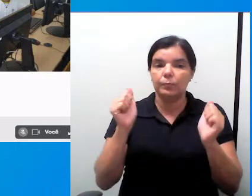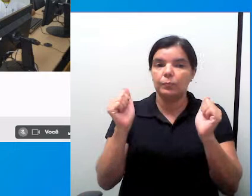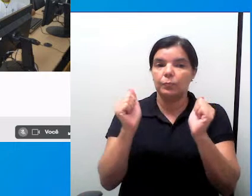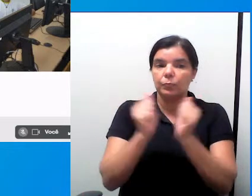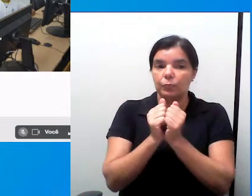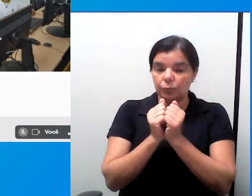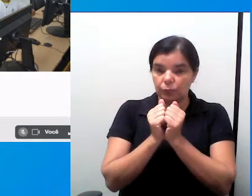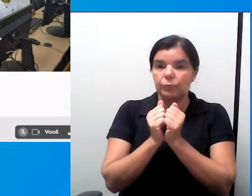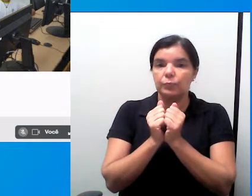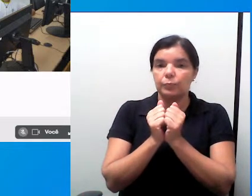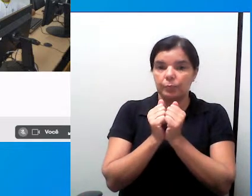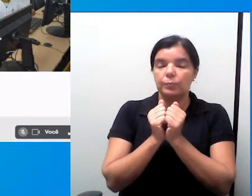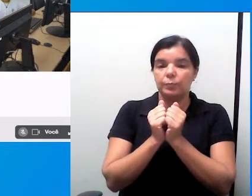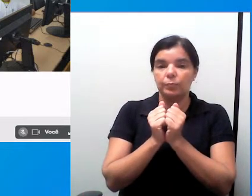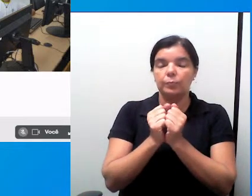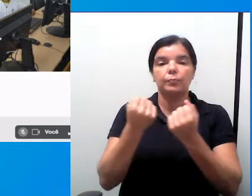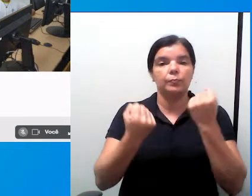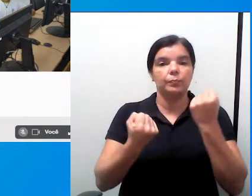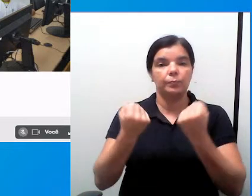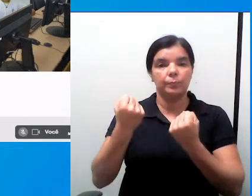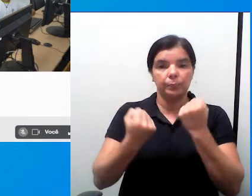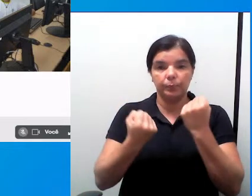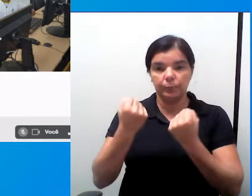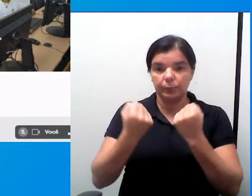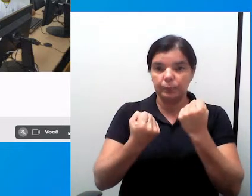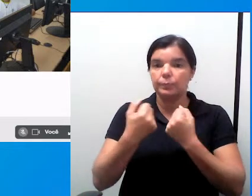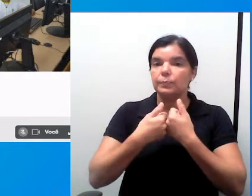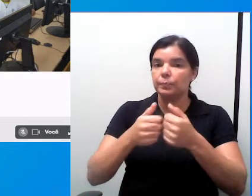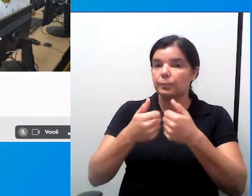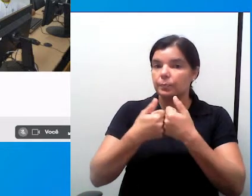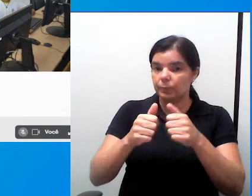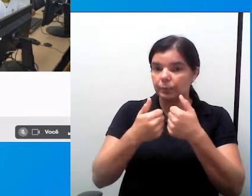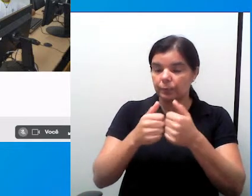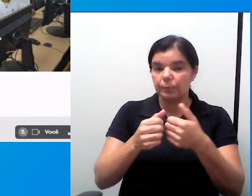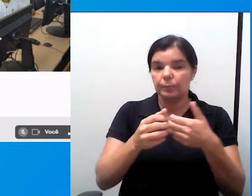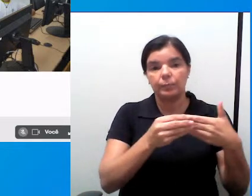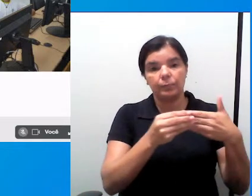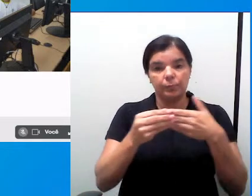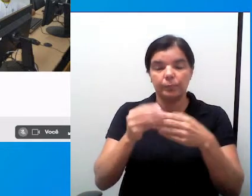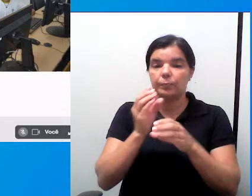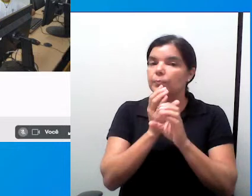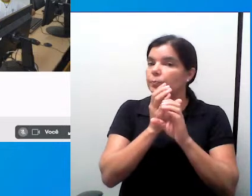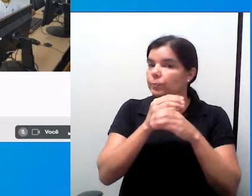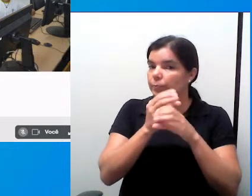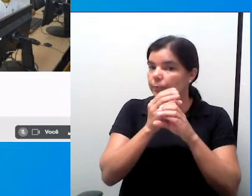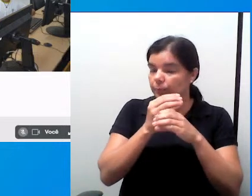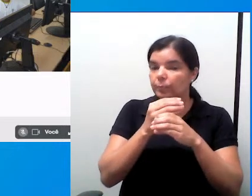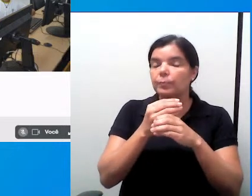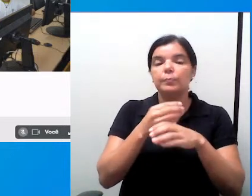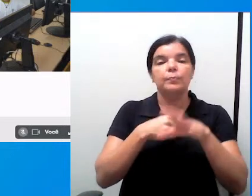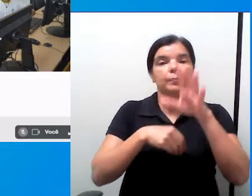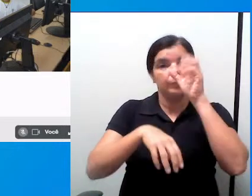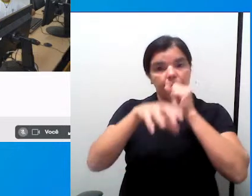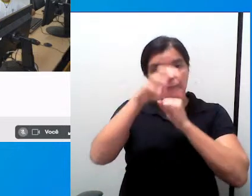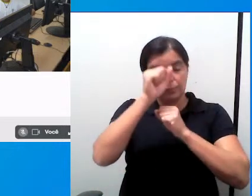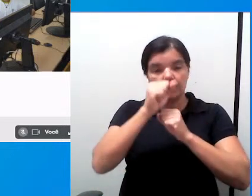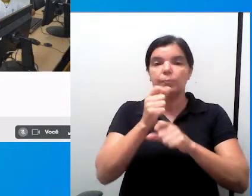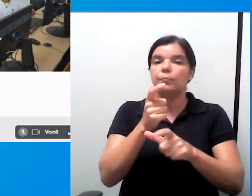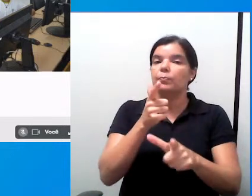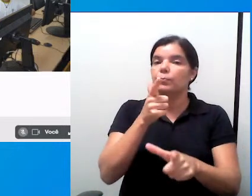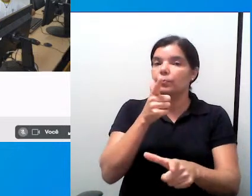busca os estudantes junto com o nosso motorista e nosso ônibus, eles vêm para o laboratório aqui da instituição e eles estão aprendendo um pouco de lógica